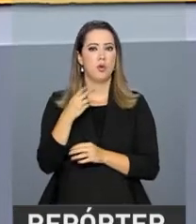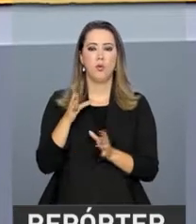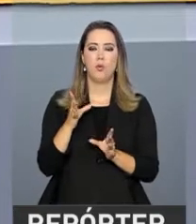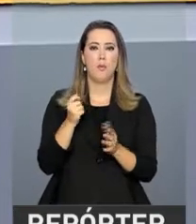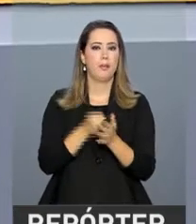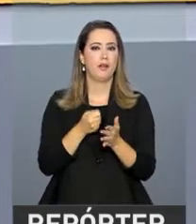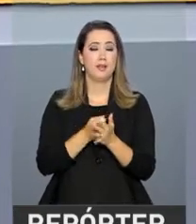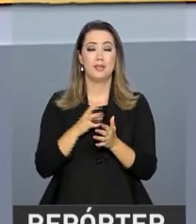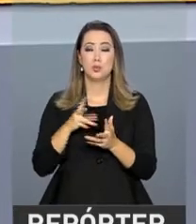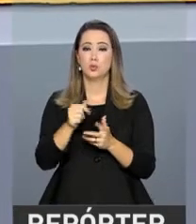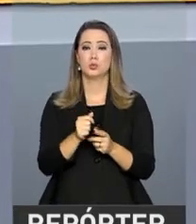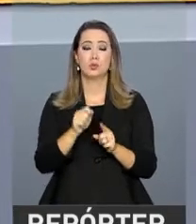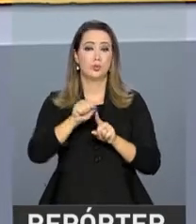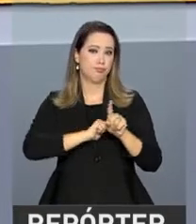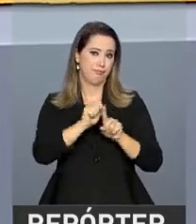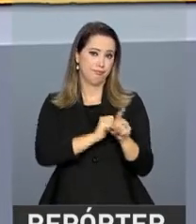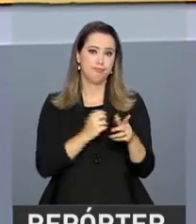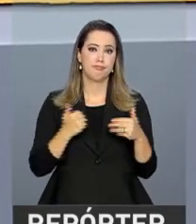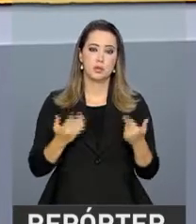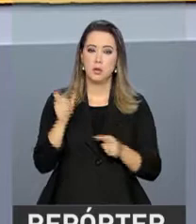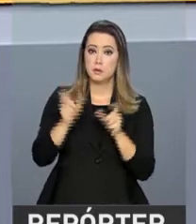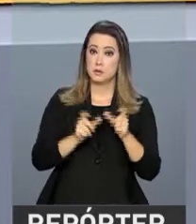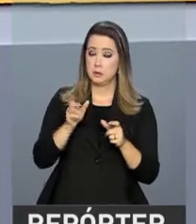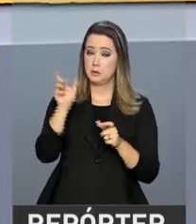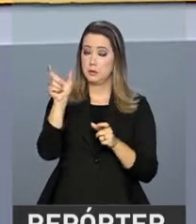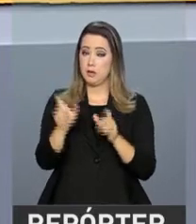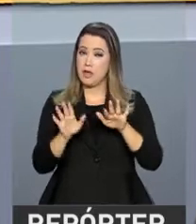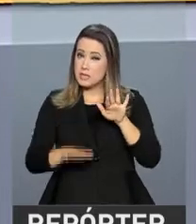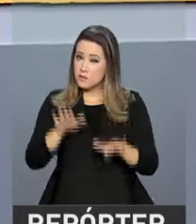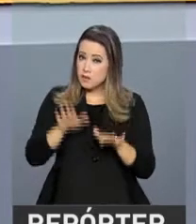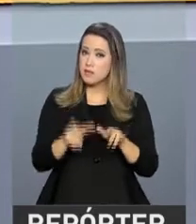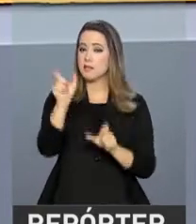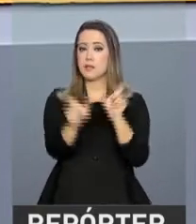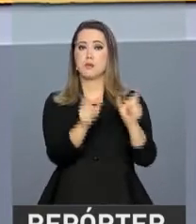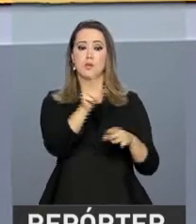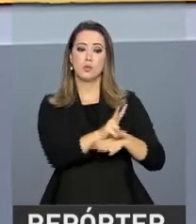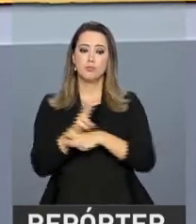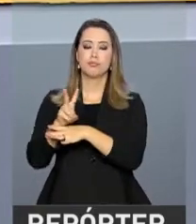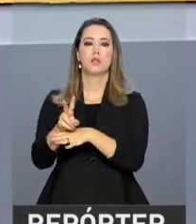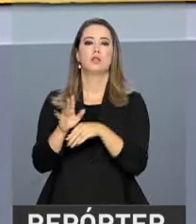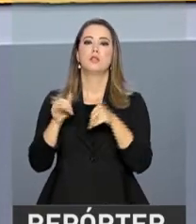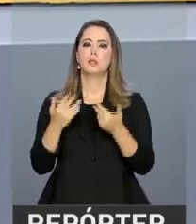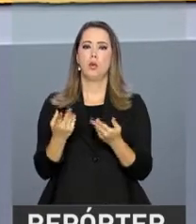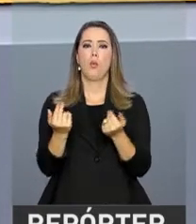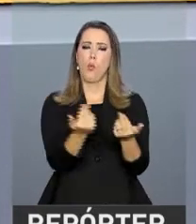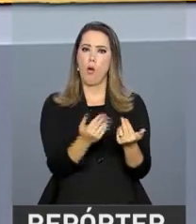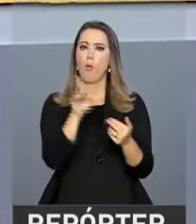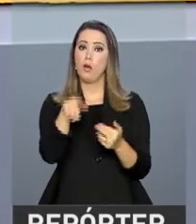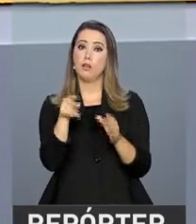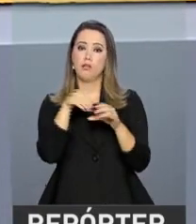fechar as contas do mês nesse caso muita gente pega empréstimo de maneira muito semelhante se forma também a dívida do governo